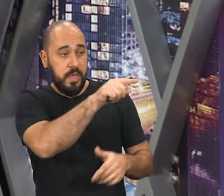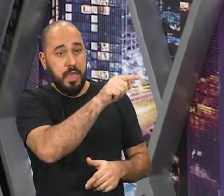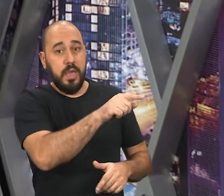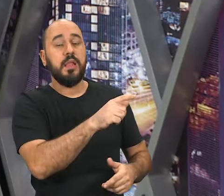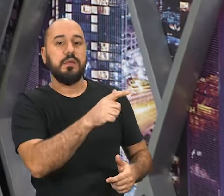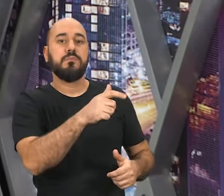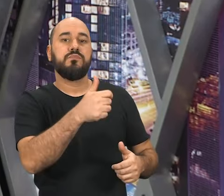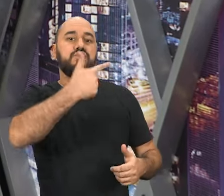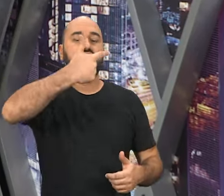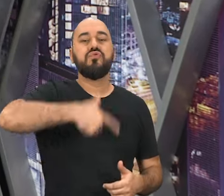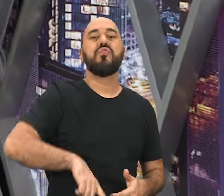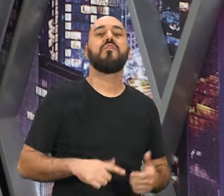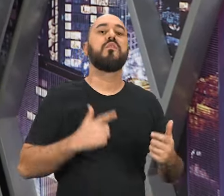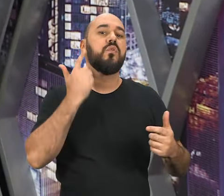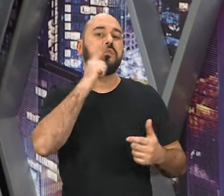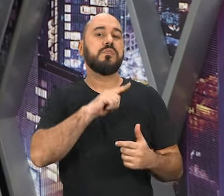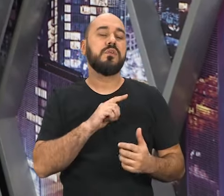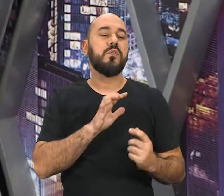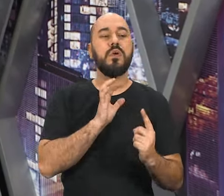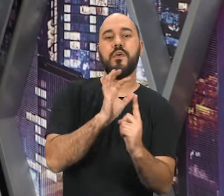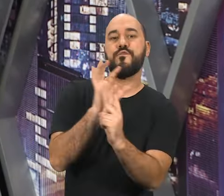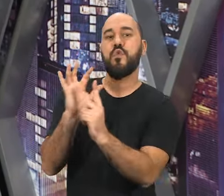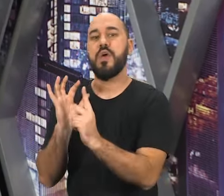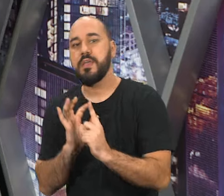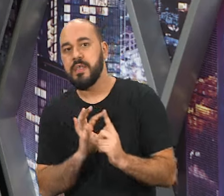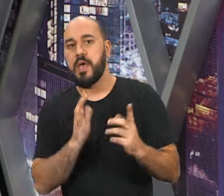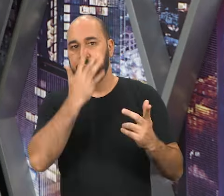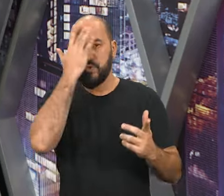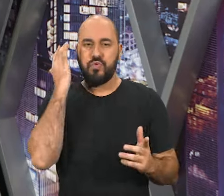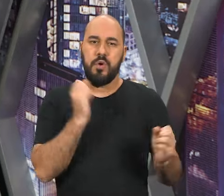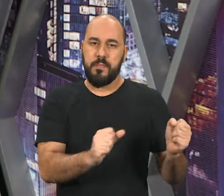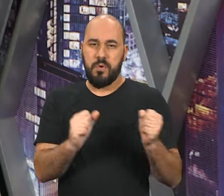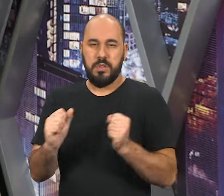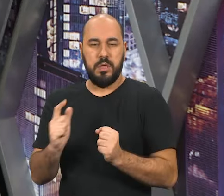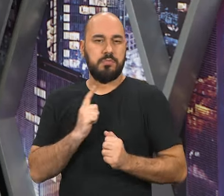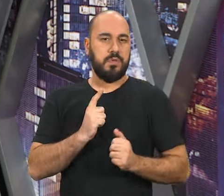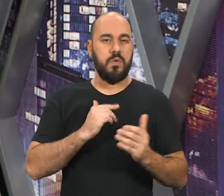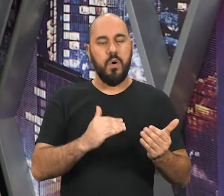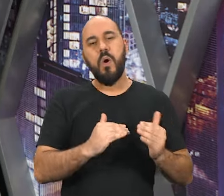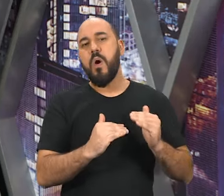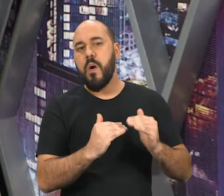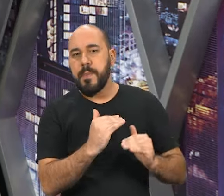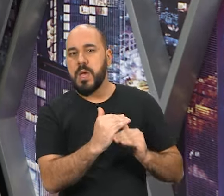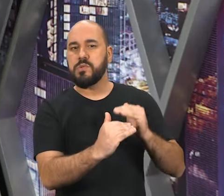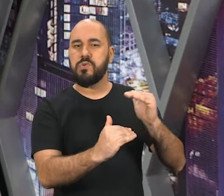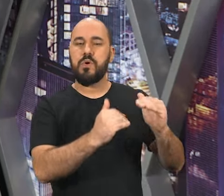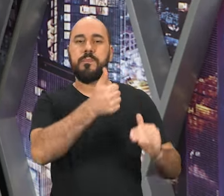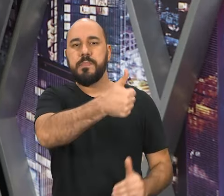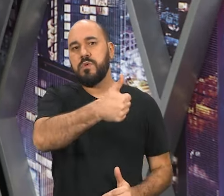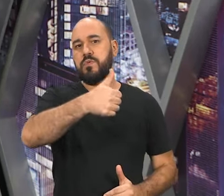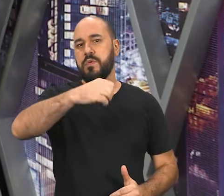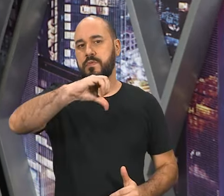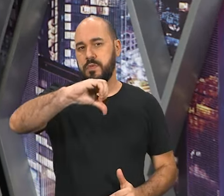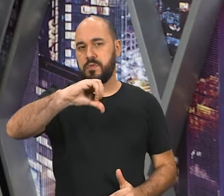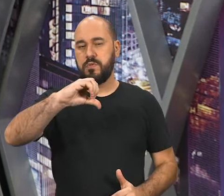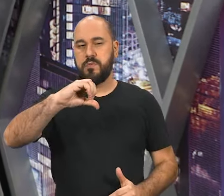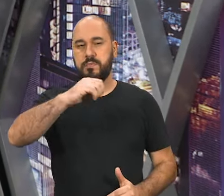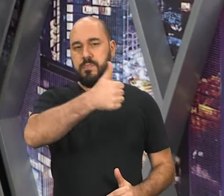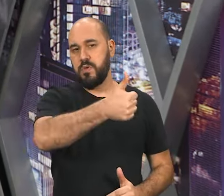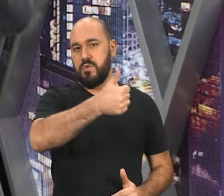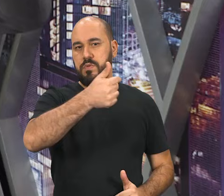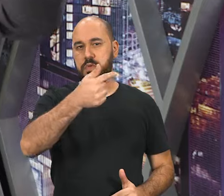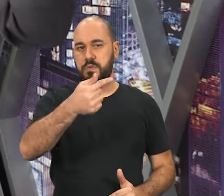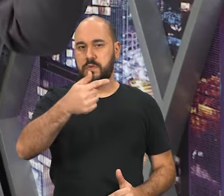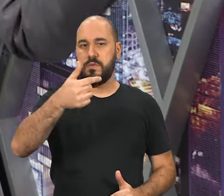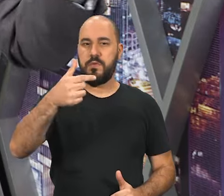Roma novamente adquirir uma certa influência e um certo poder. Porque em 1929, quando